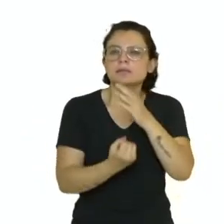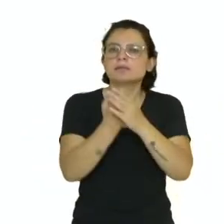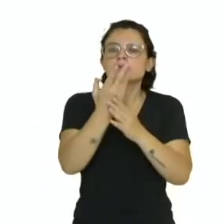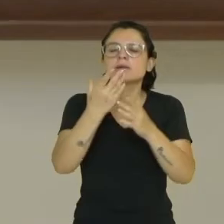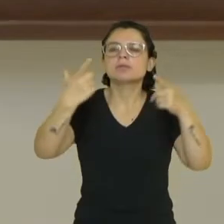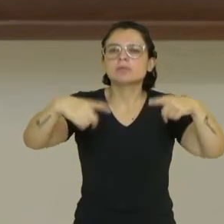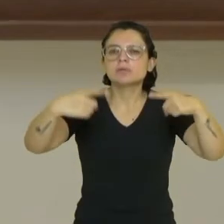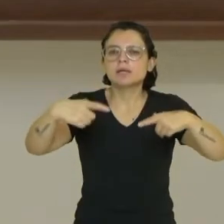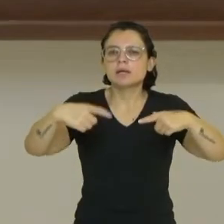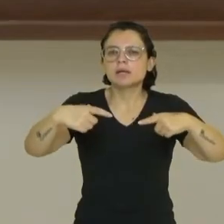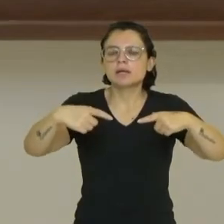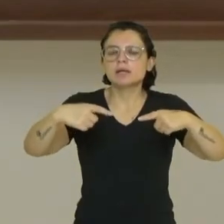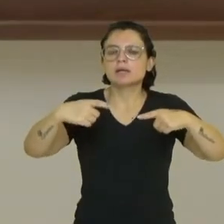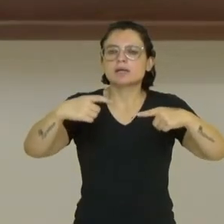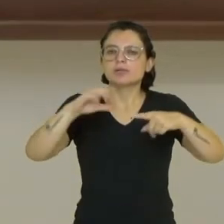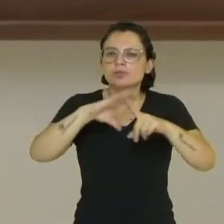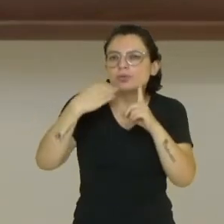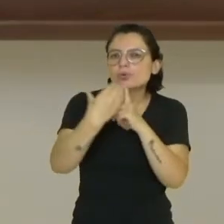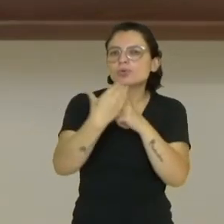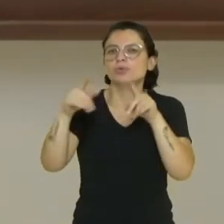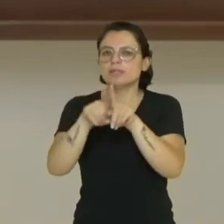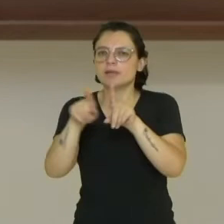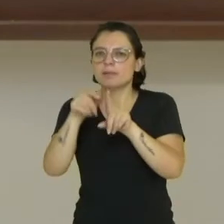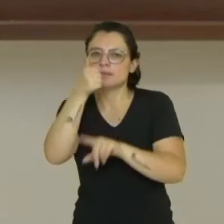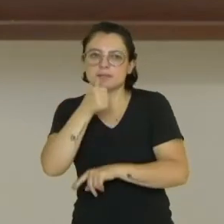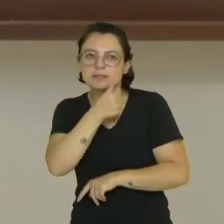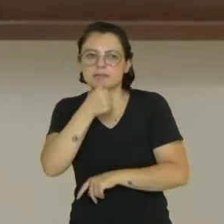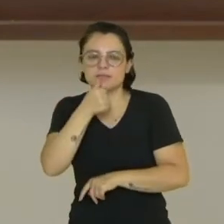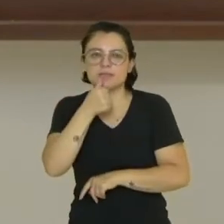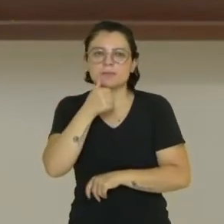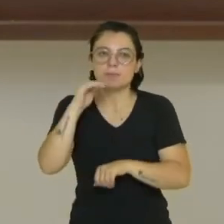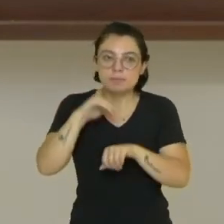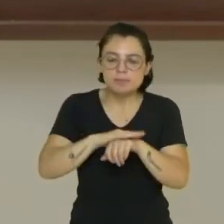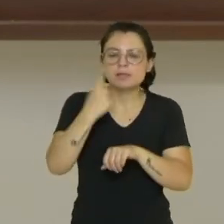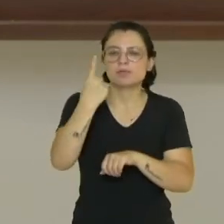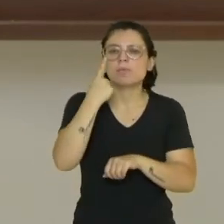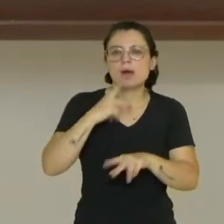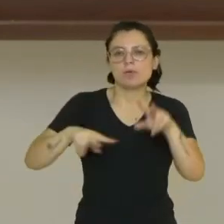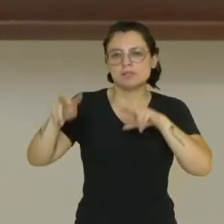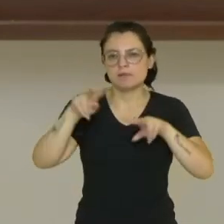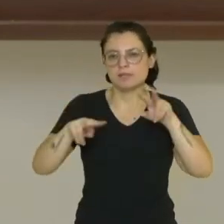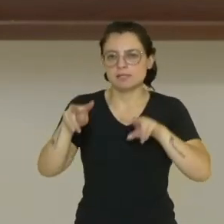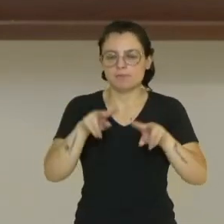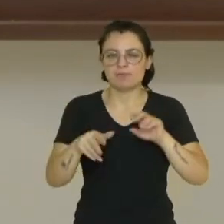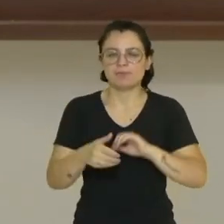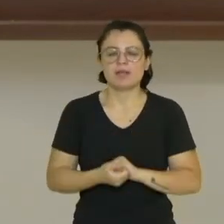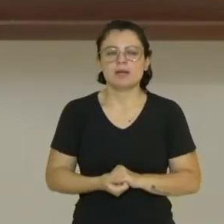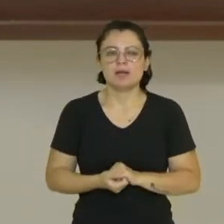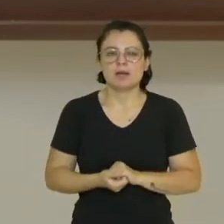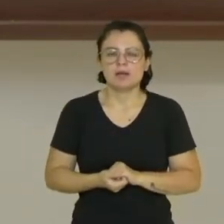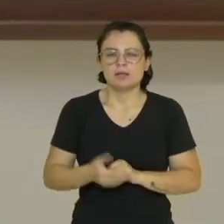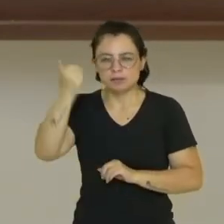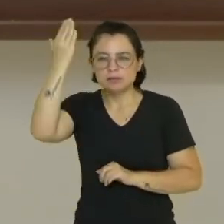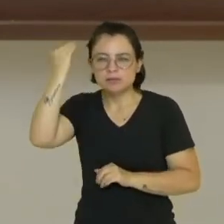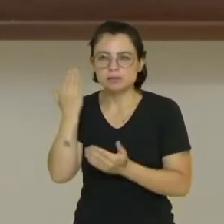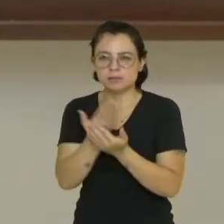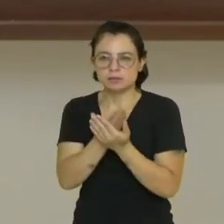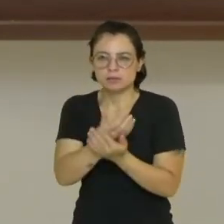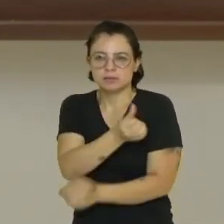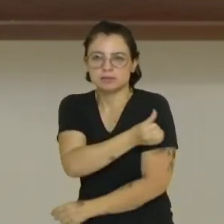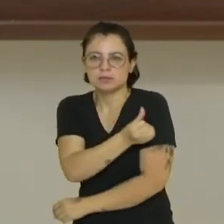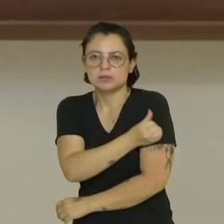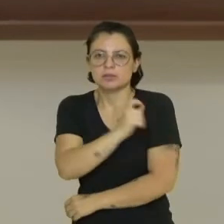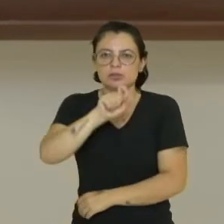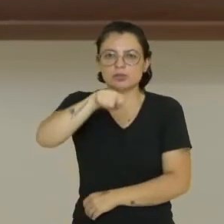sacrifícios. Novamente aqui uma observação. Quando nós estudamos, lá no 6º ano vocês estudaram